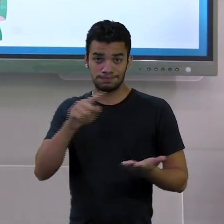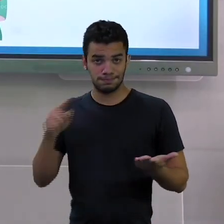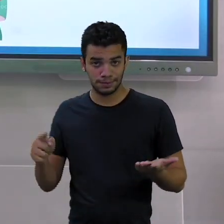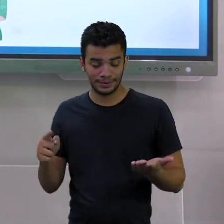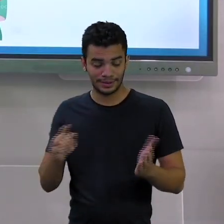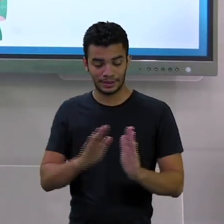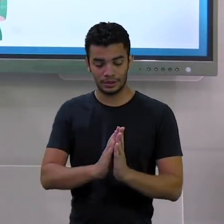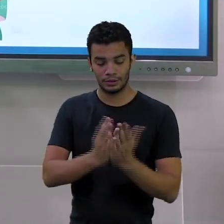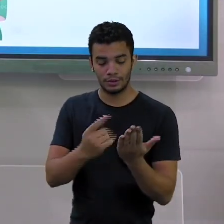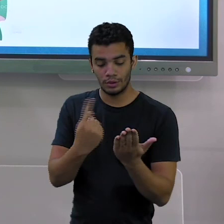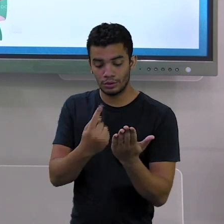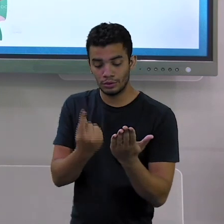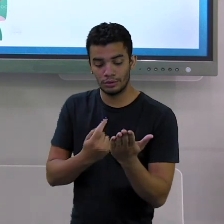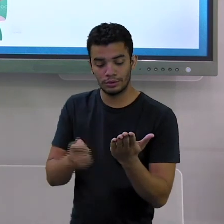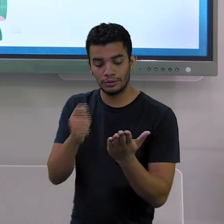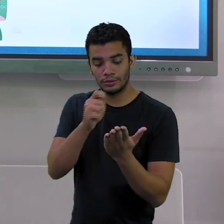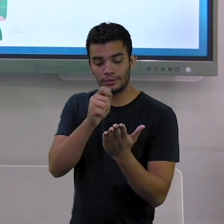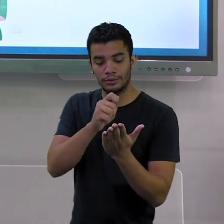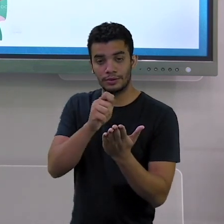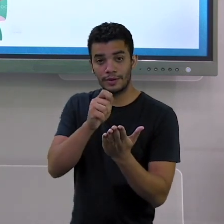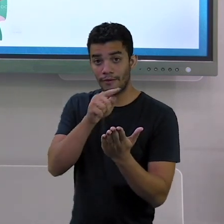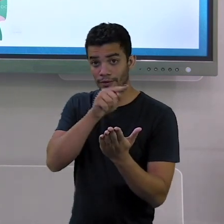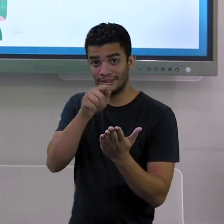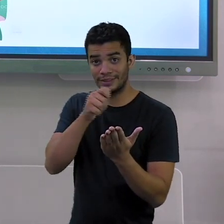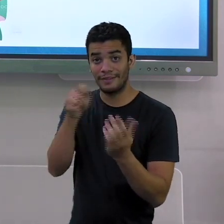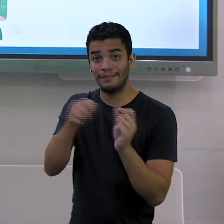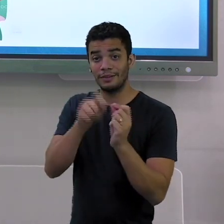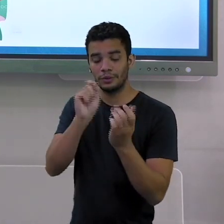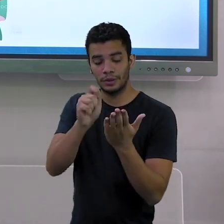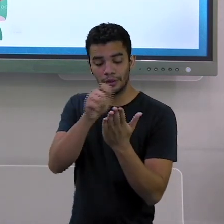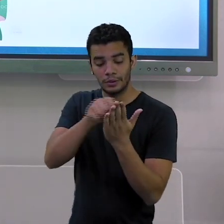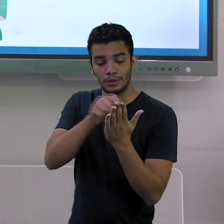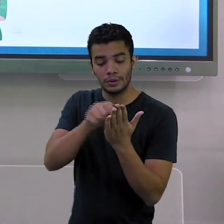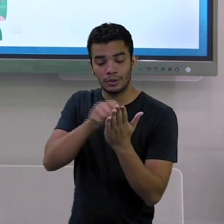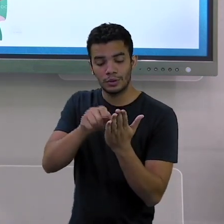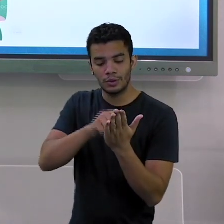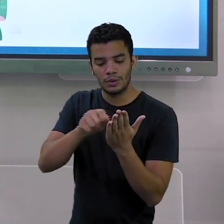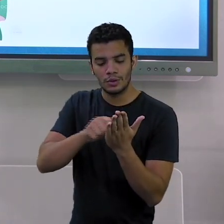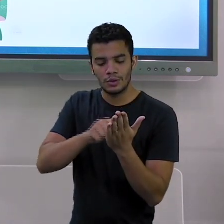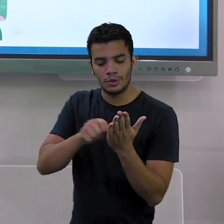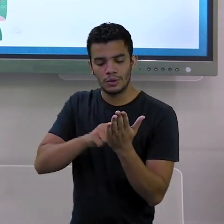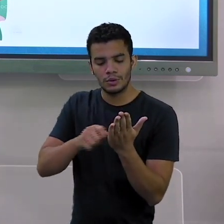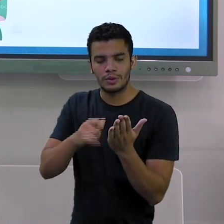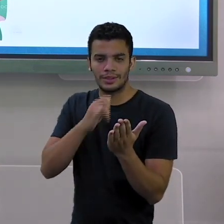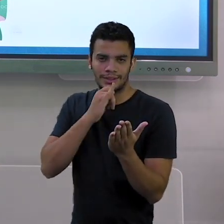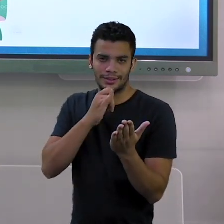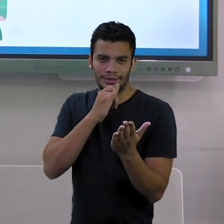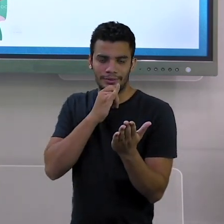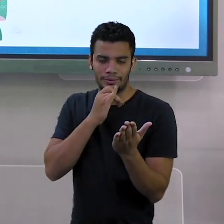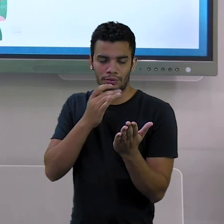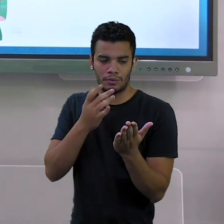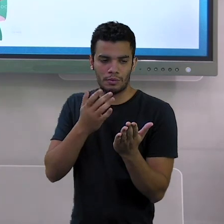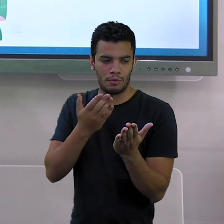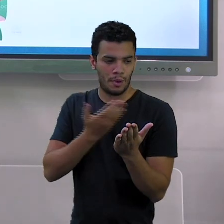caderno, escreva um bilhete para uma pessoa querida da sua vida. Pode ser um amigo, um